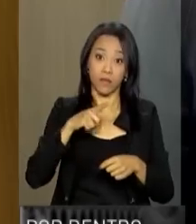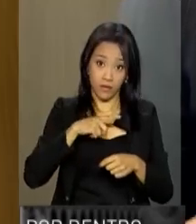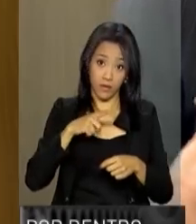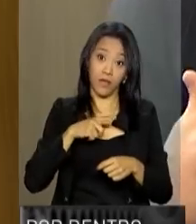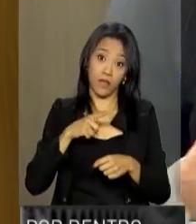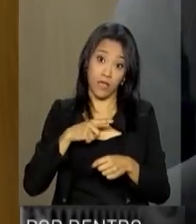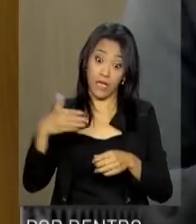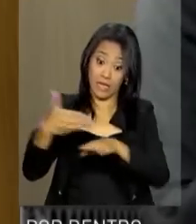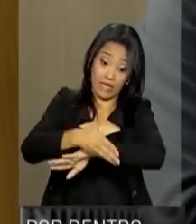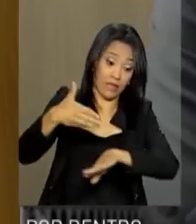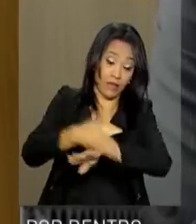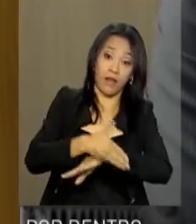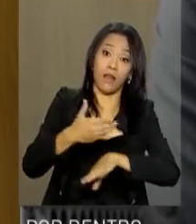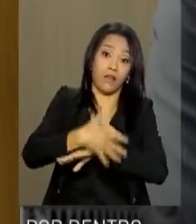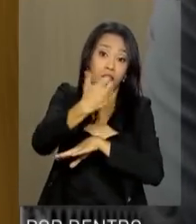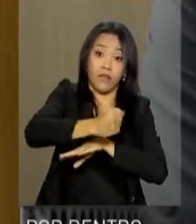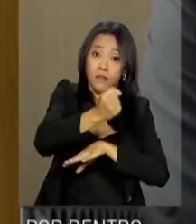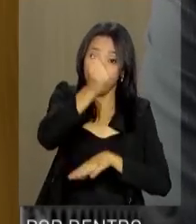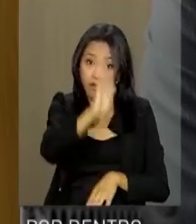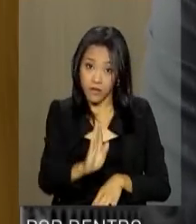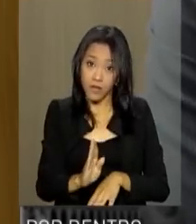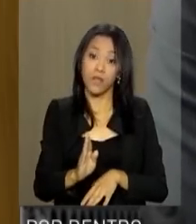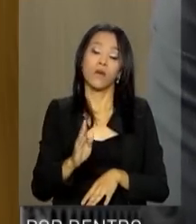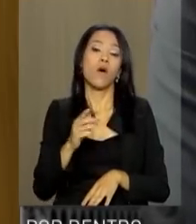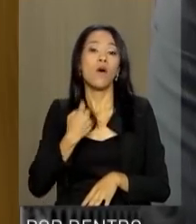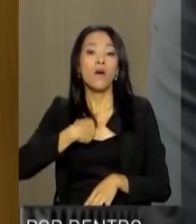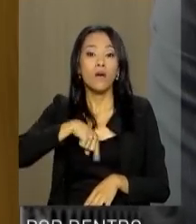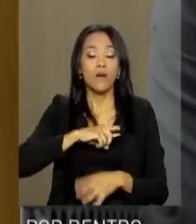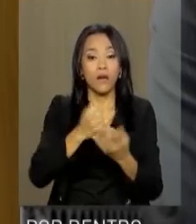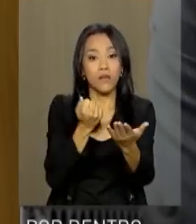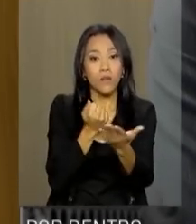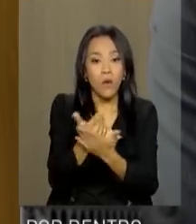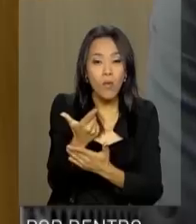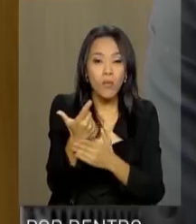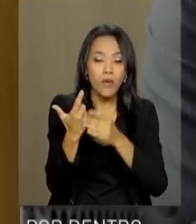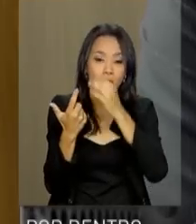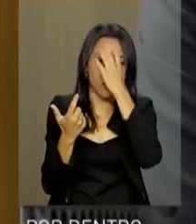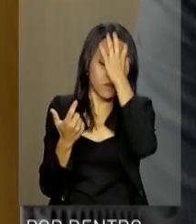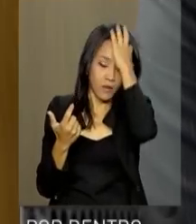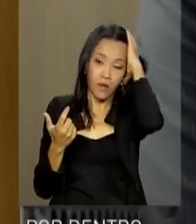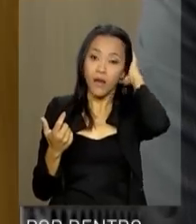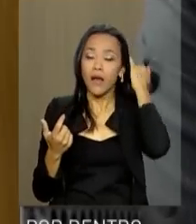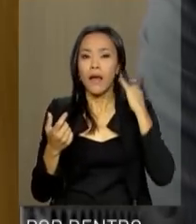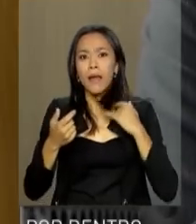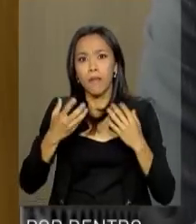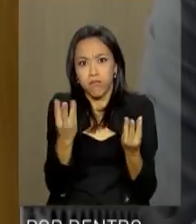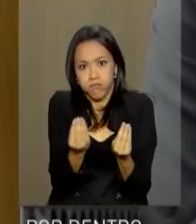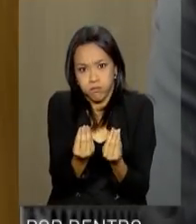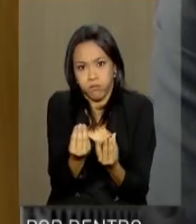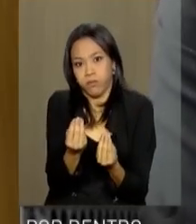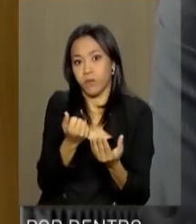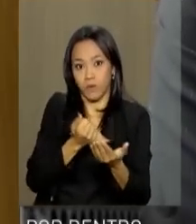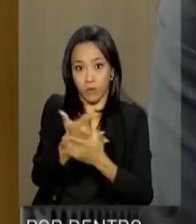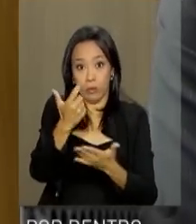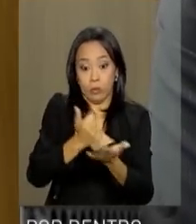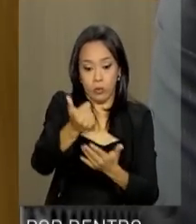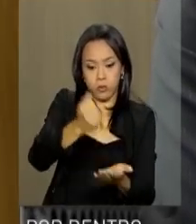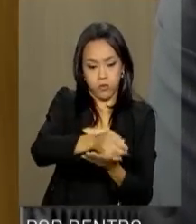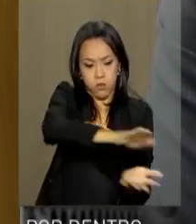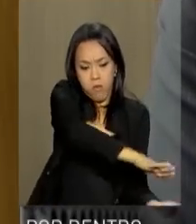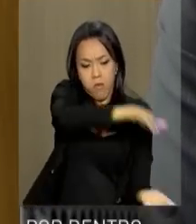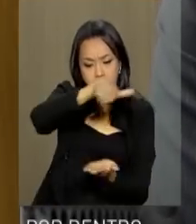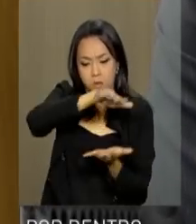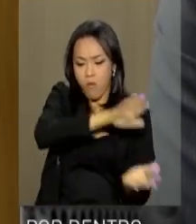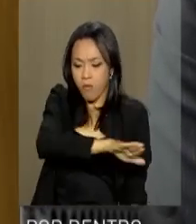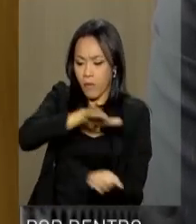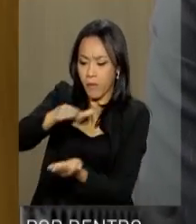de leite nós estamos fazendo uma compra de de leite é uma escala maior da sag das cooperativas de